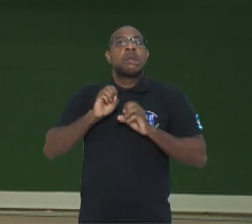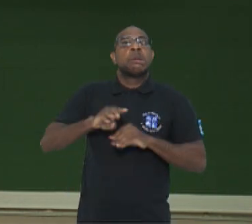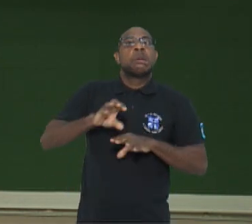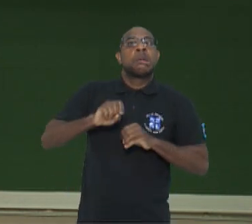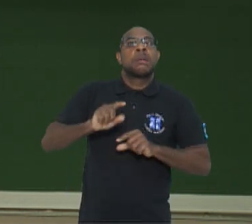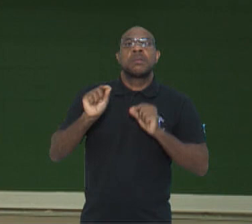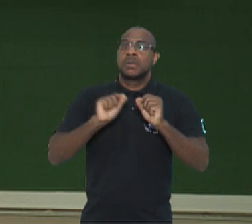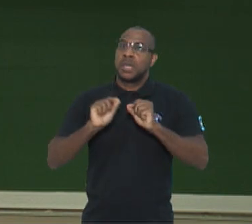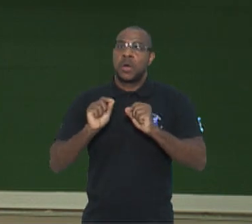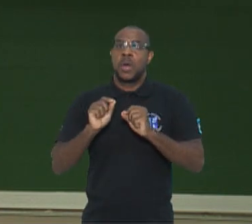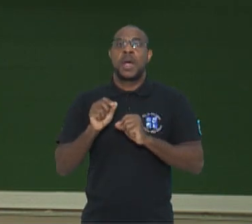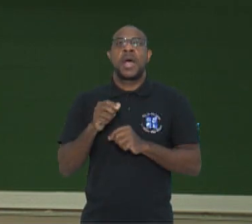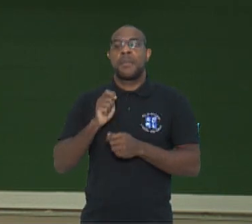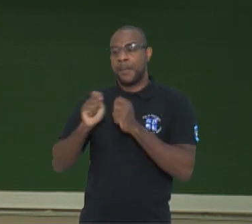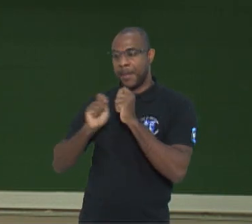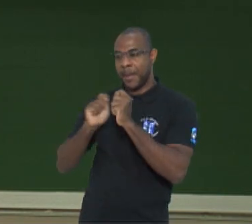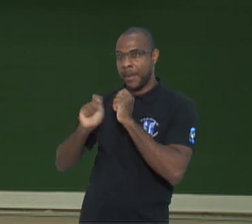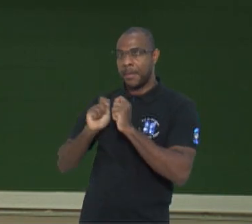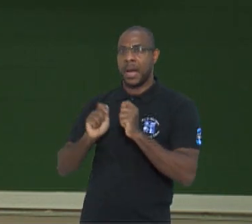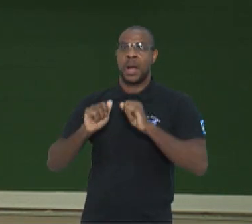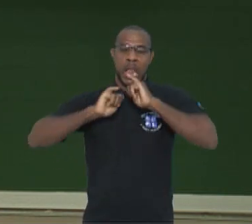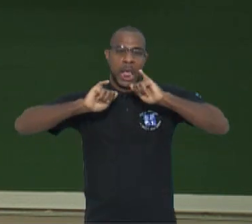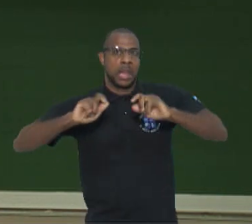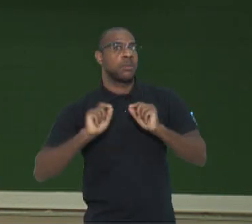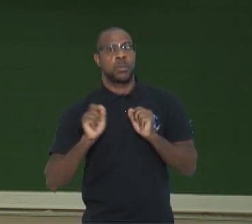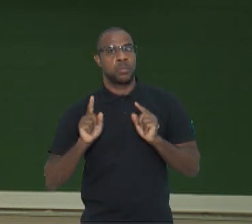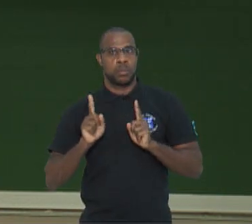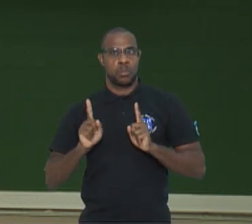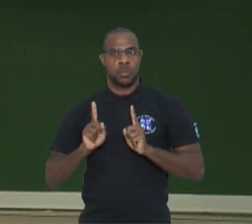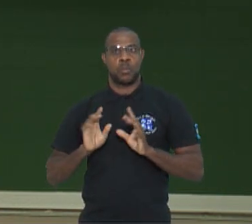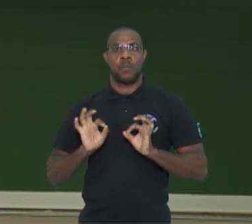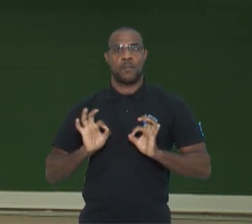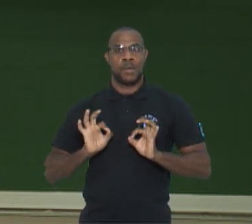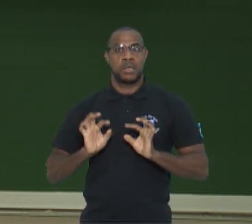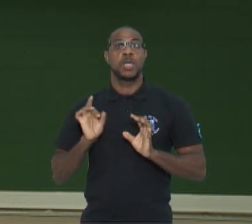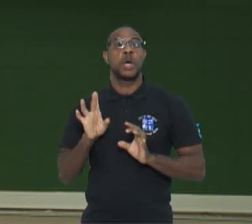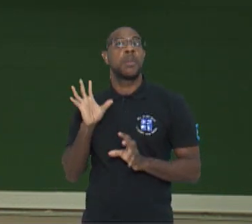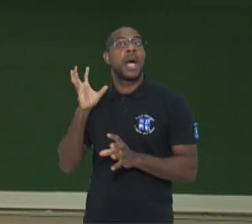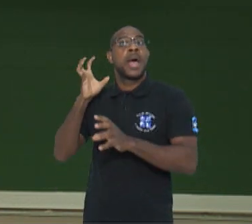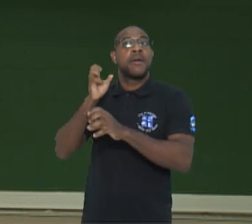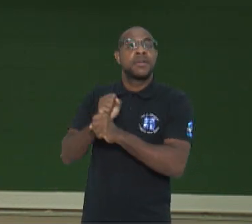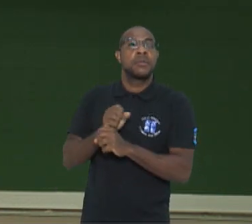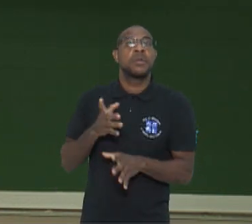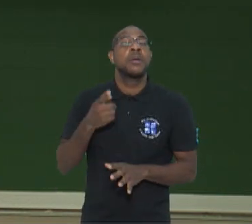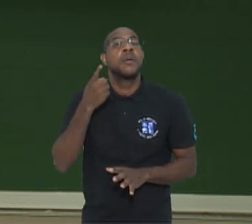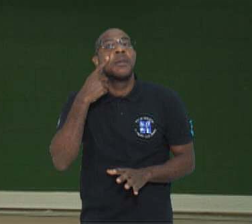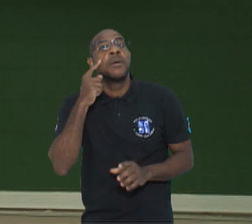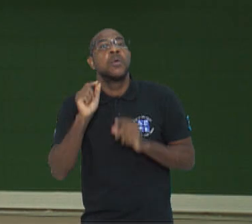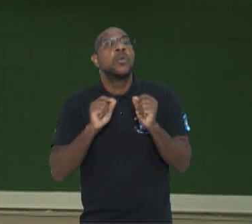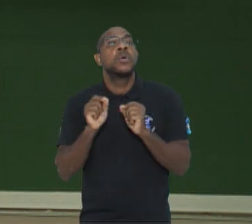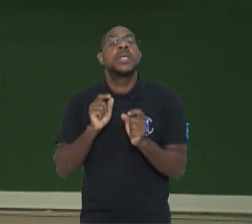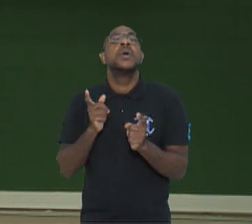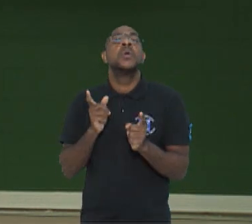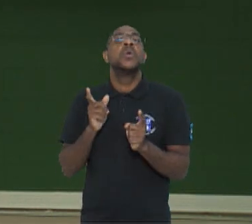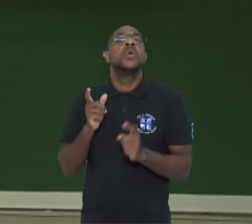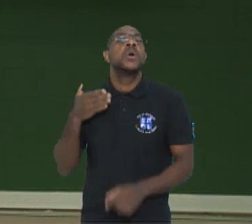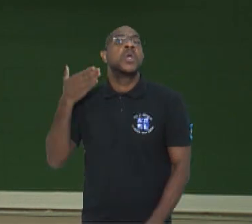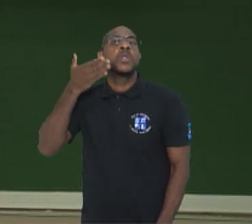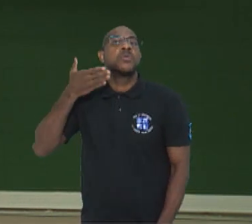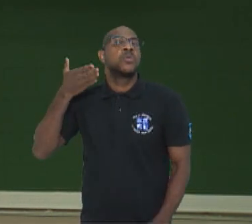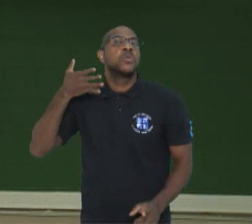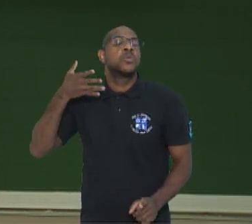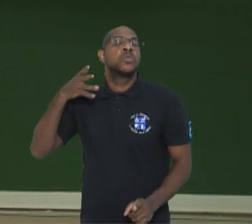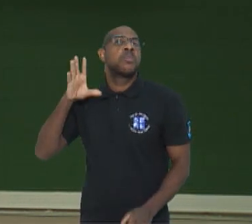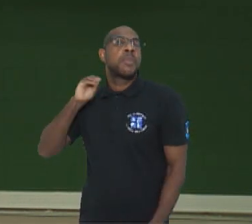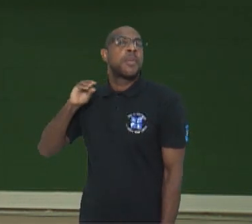vocês reportagem, mas estamos fazendo uma revisão e vamos observar a questão do uso do discurso direto e